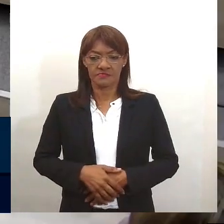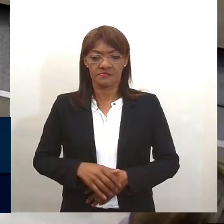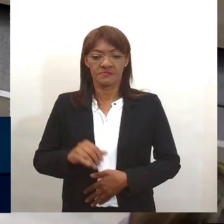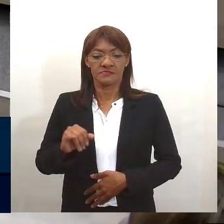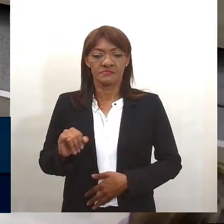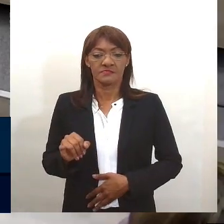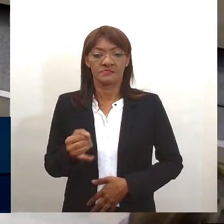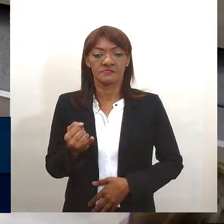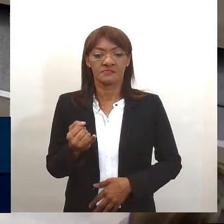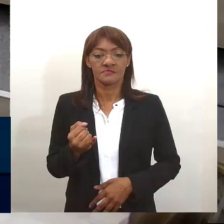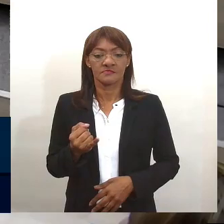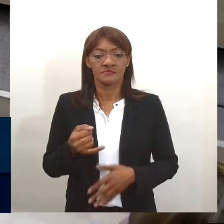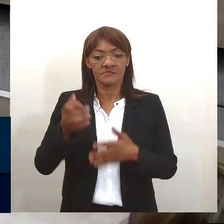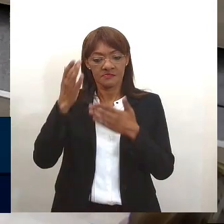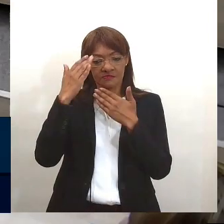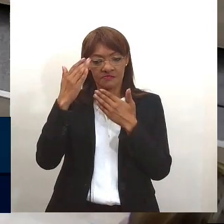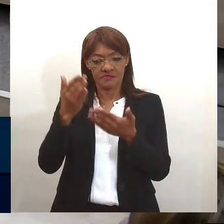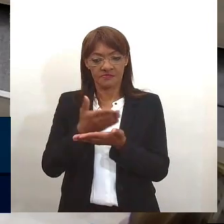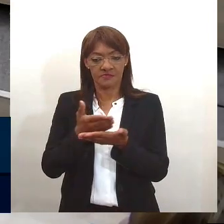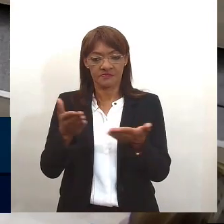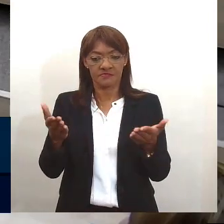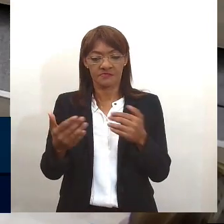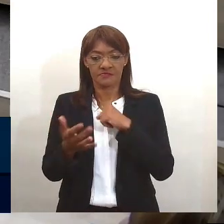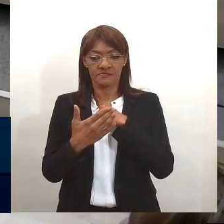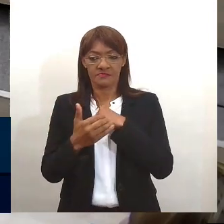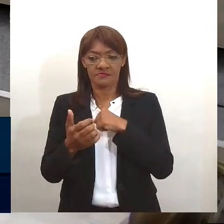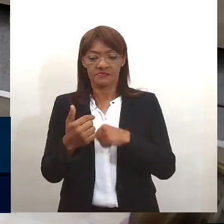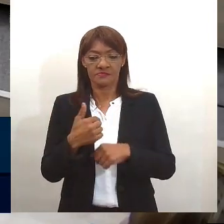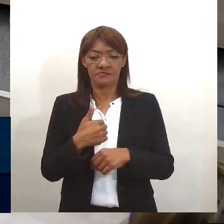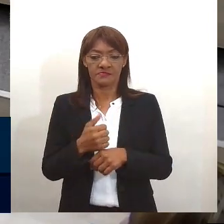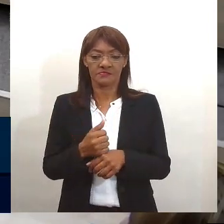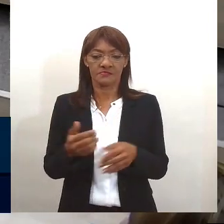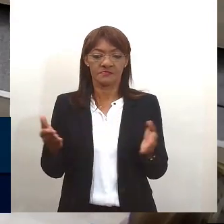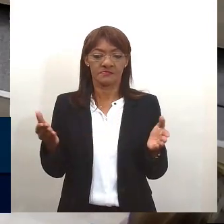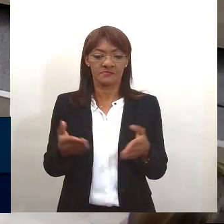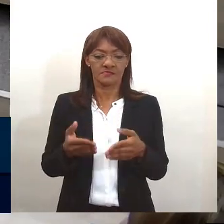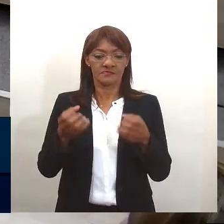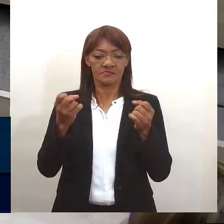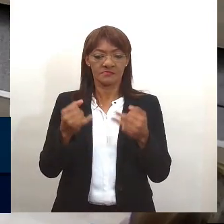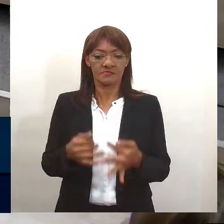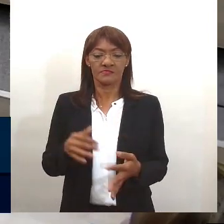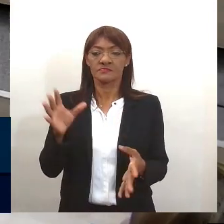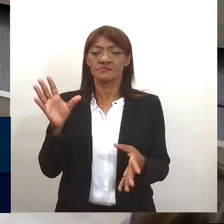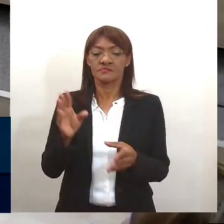me chamado para dar esses resultados justamente na semana do Dia Internacional da Mulher.